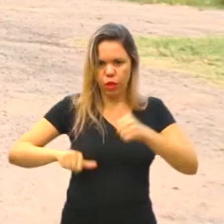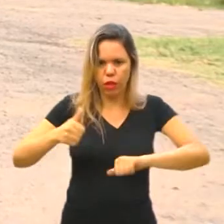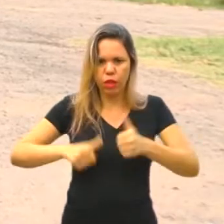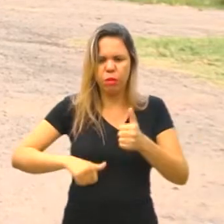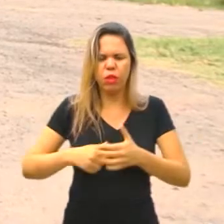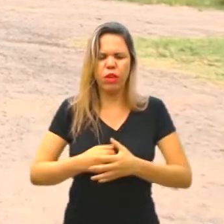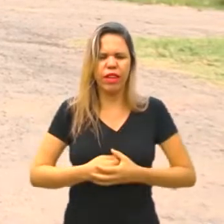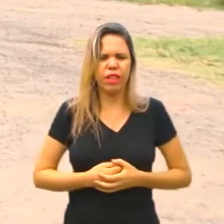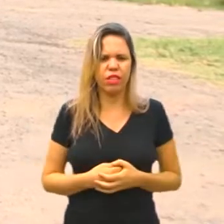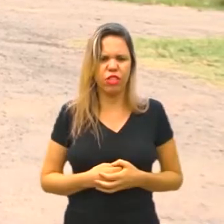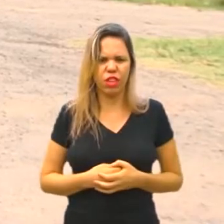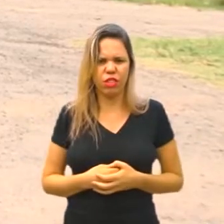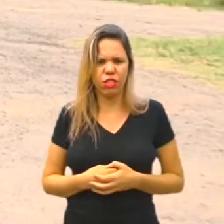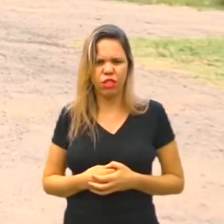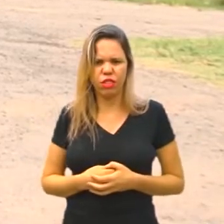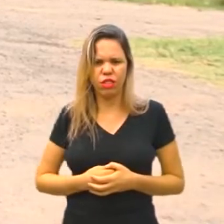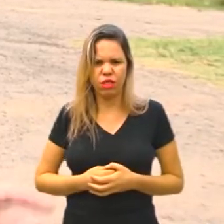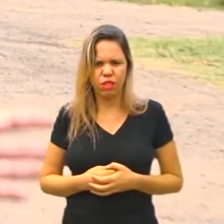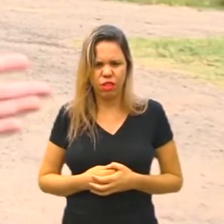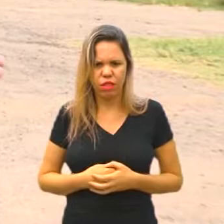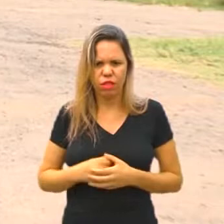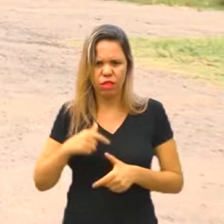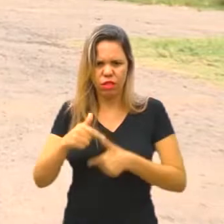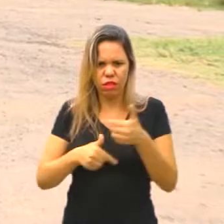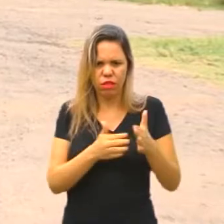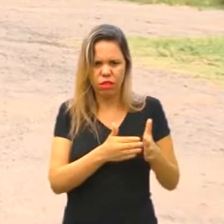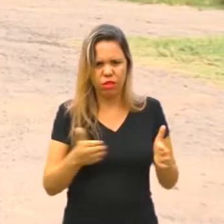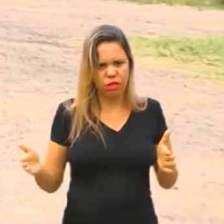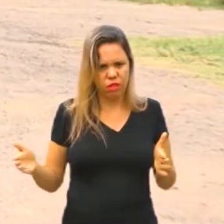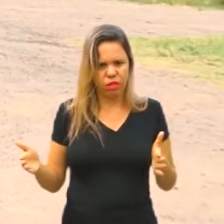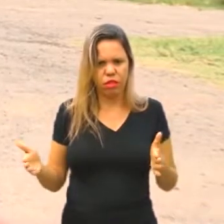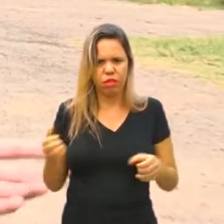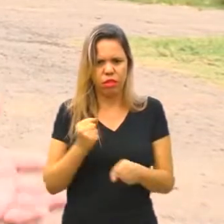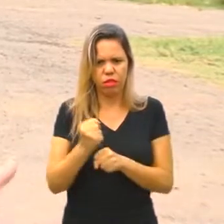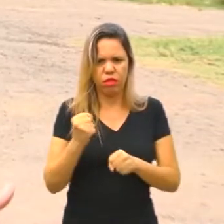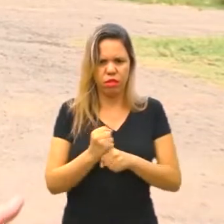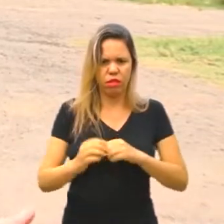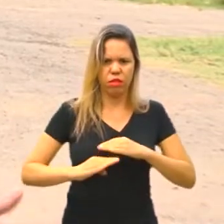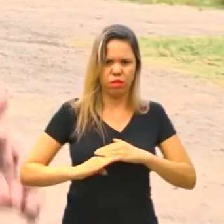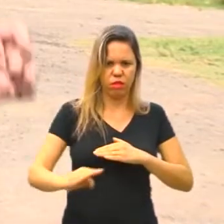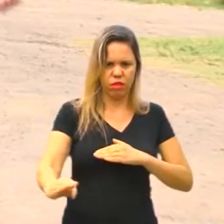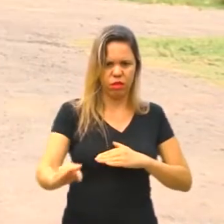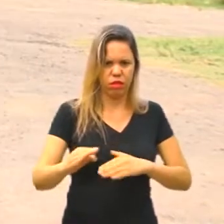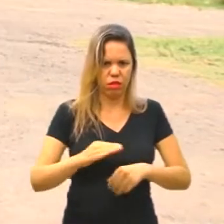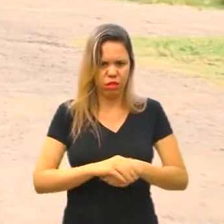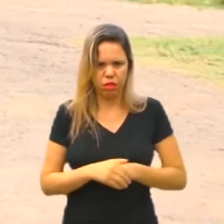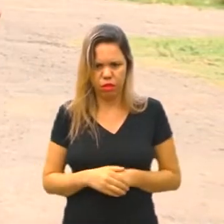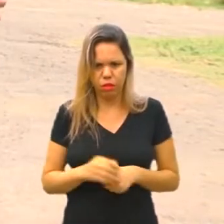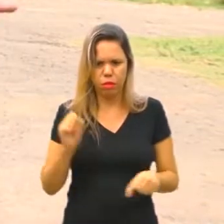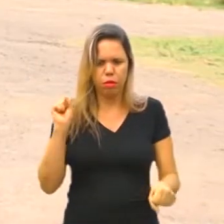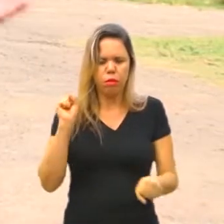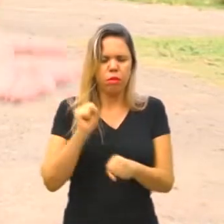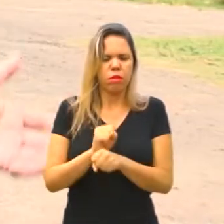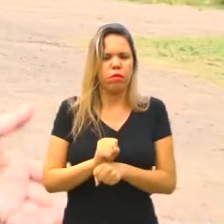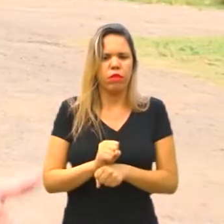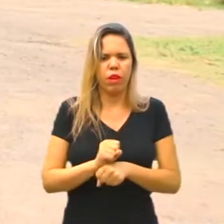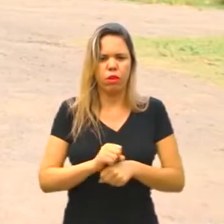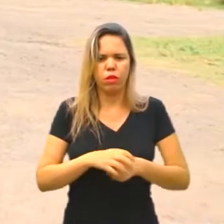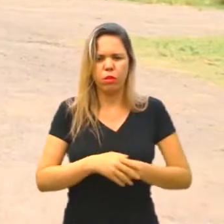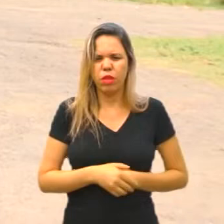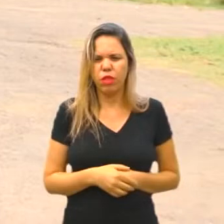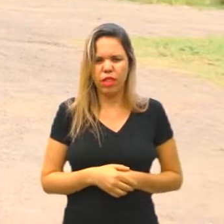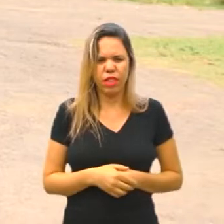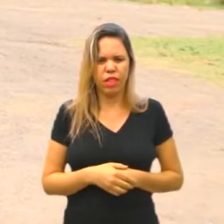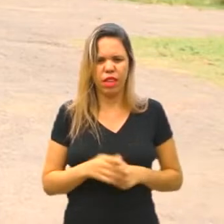vir aqui avaliar. Nós vamos avaliar a condição do trajeto, do pavimento, né? As possíveis paradas que